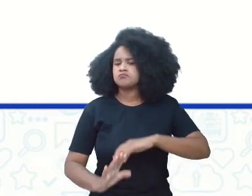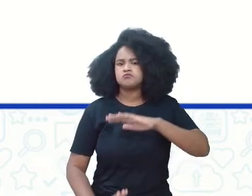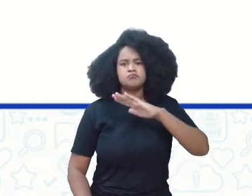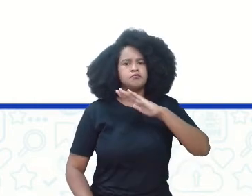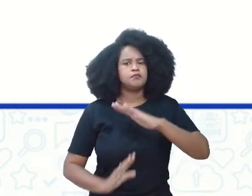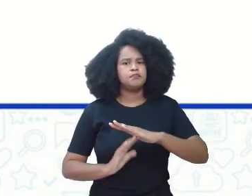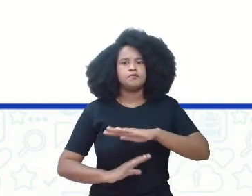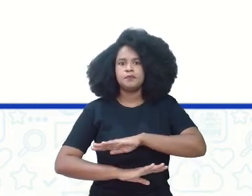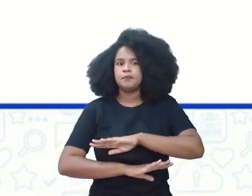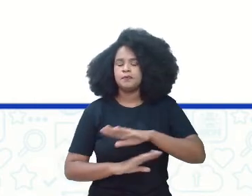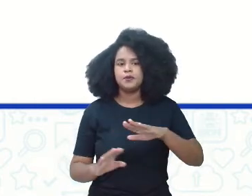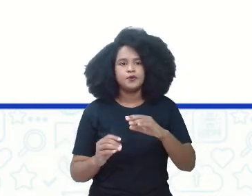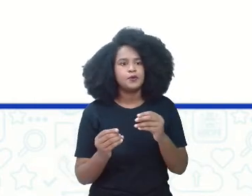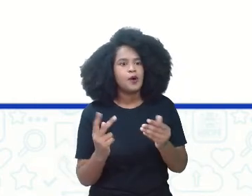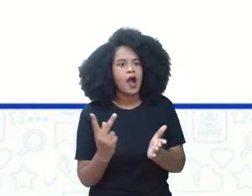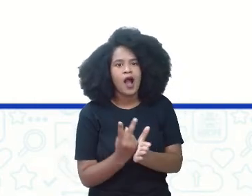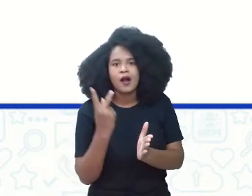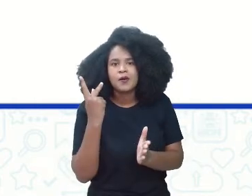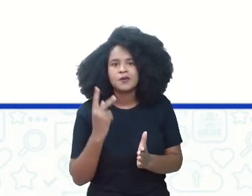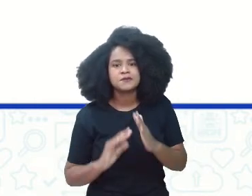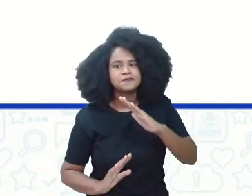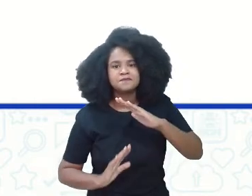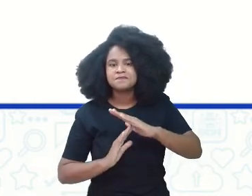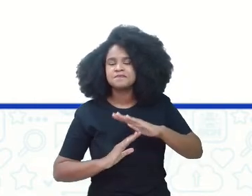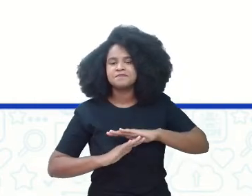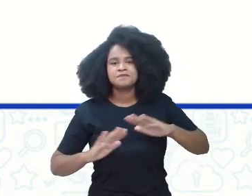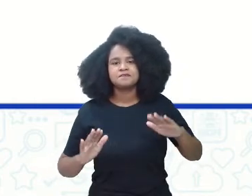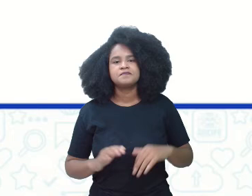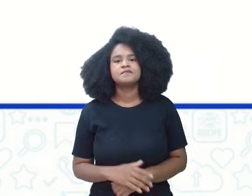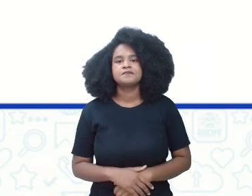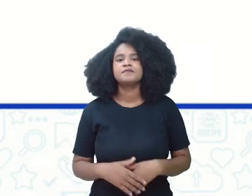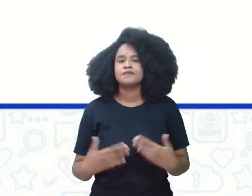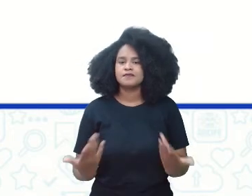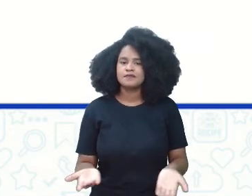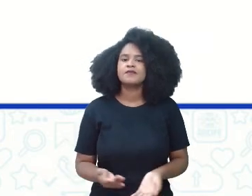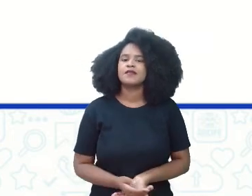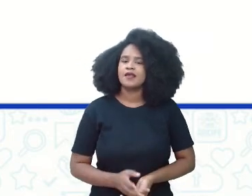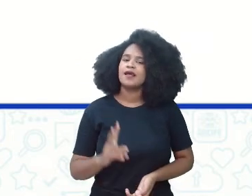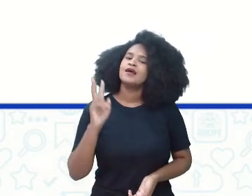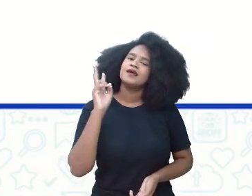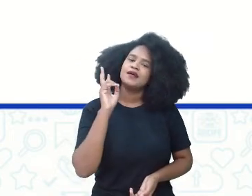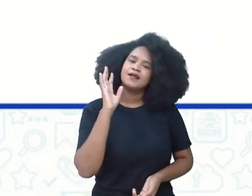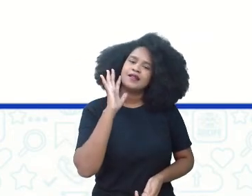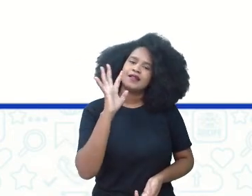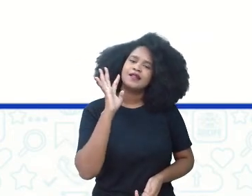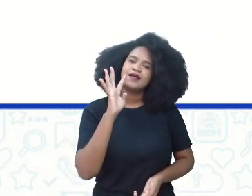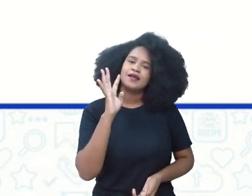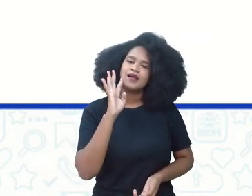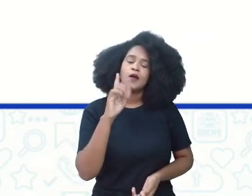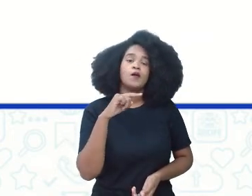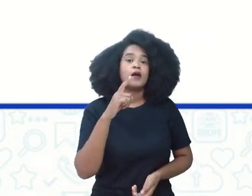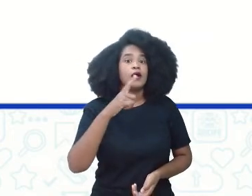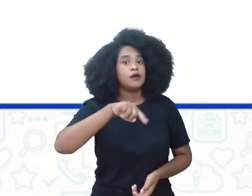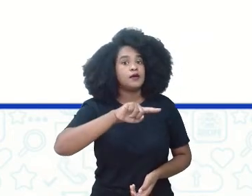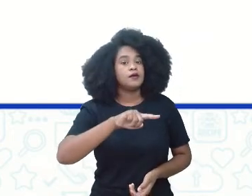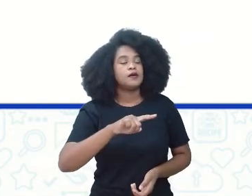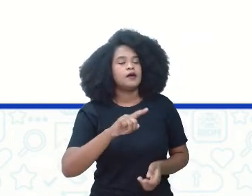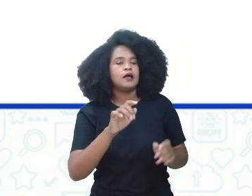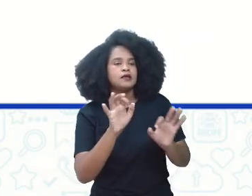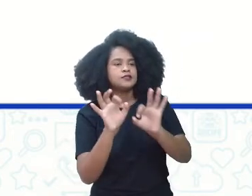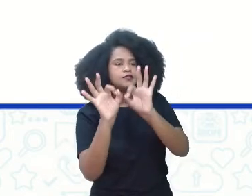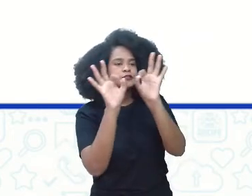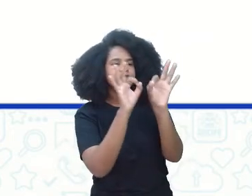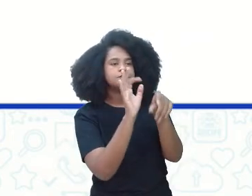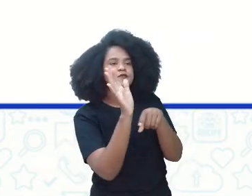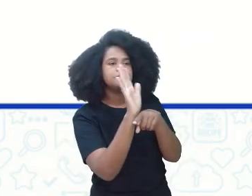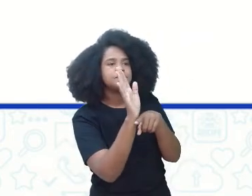ponto máximo. E aí? Não é? É muito legal quando estamos assistindo o filme, né, vendo a narrativa de uma